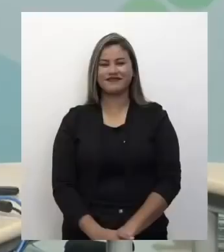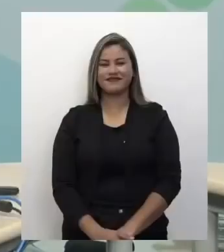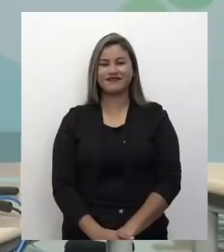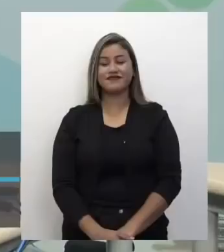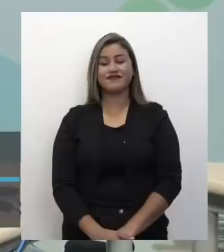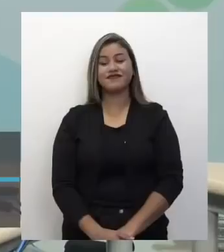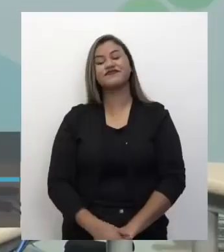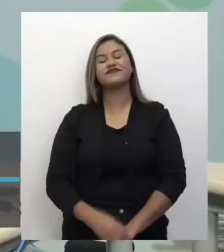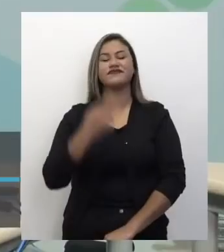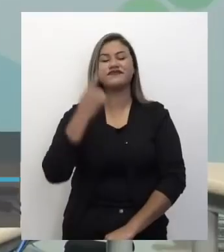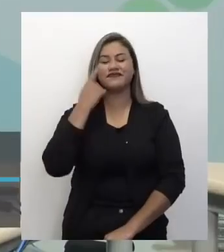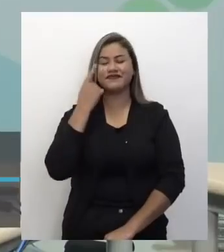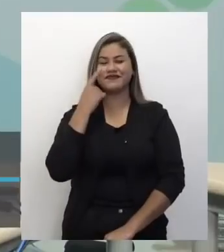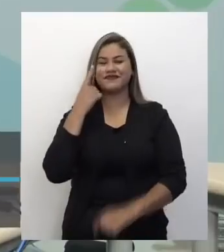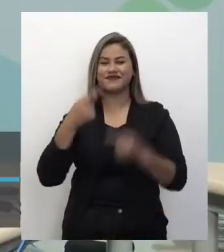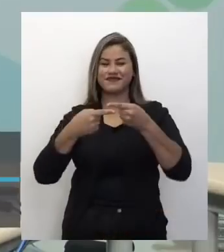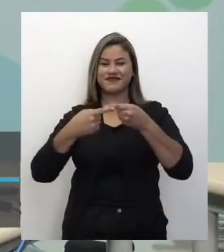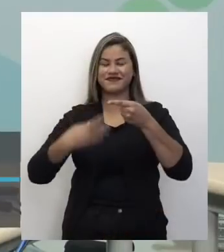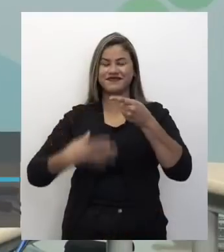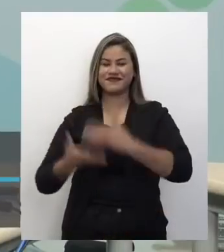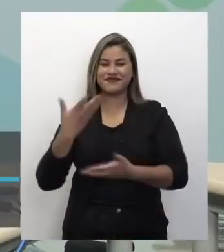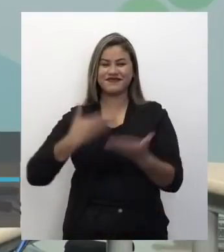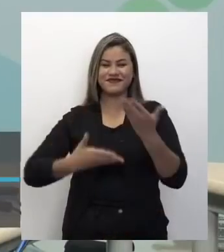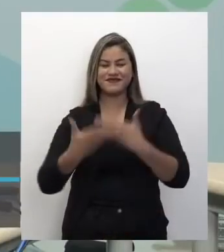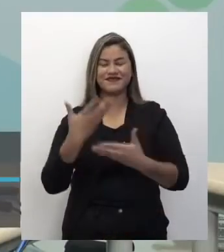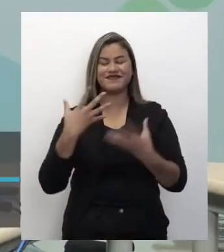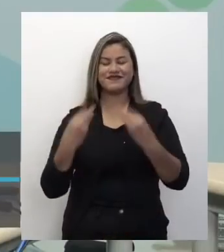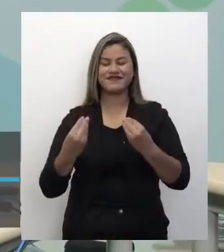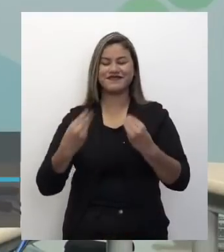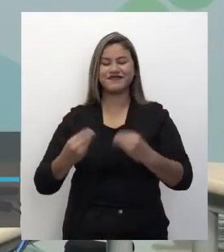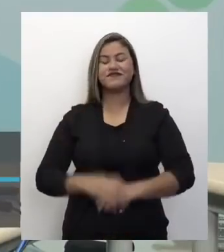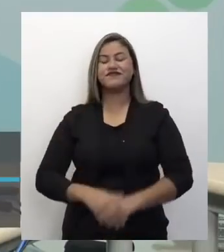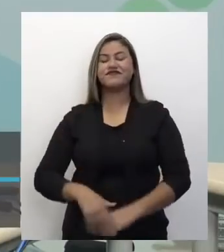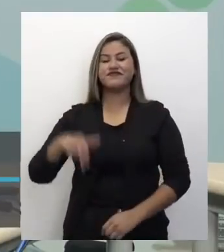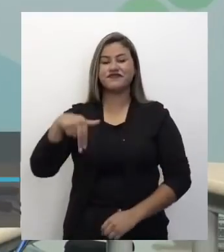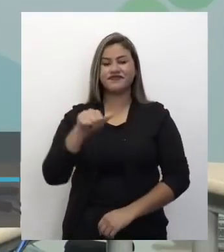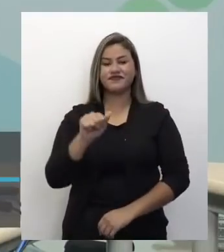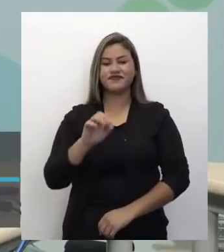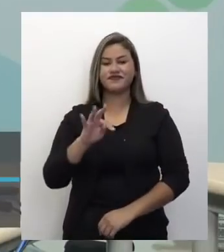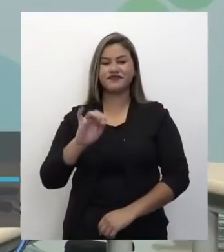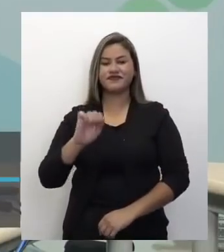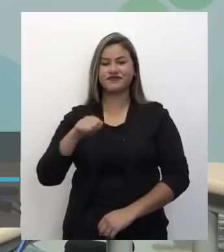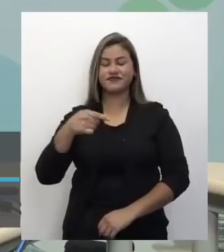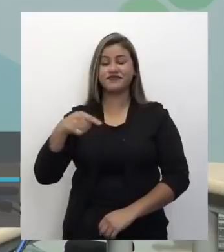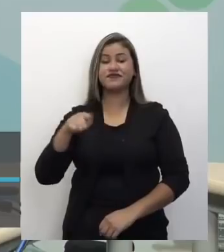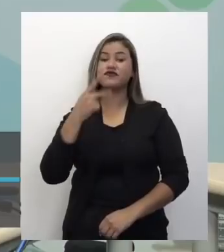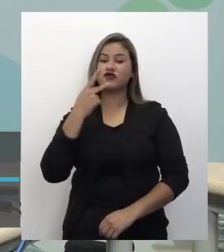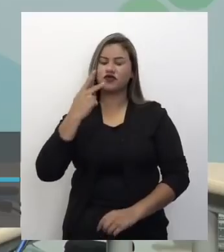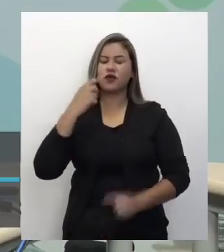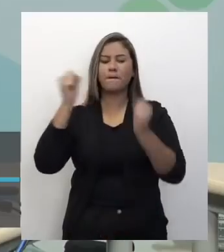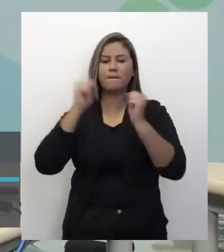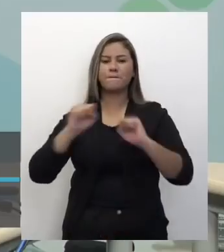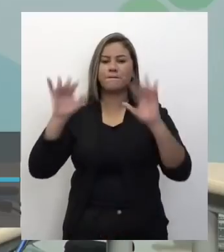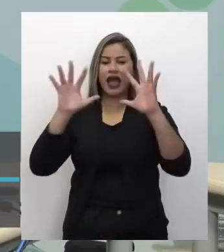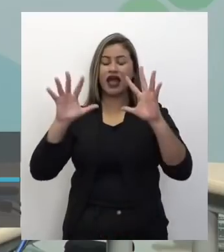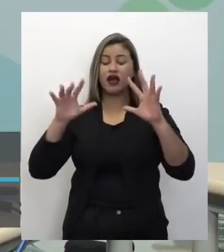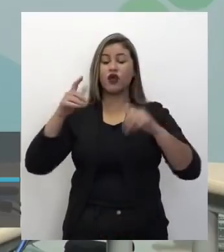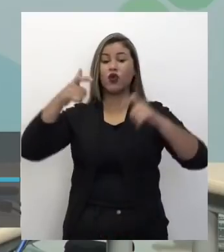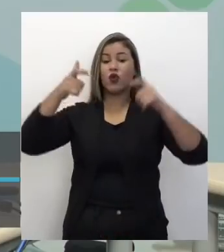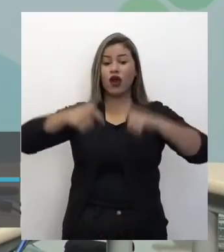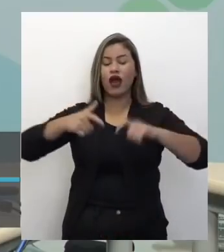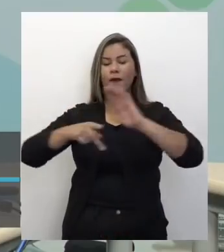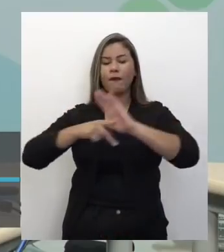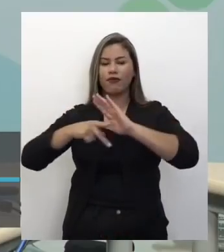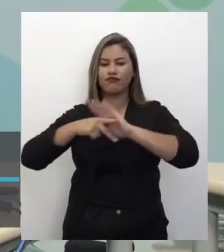Olha só, professora Fernanda, bastante interação, tá? O Natan citou os mágicos, né? Que o circo é um local mágico